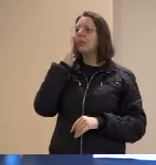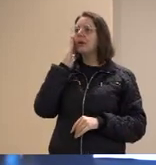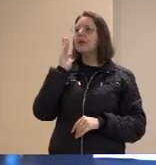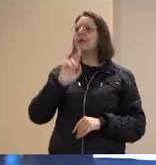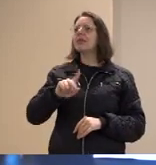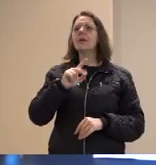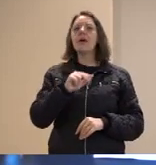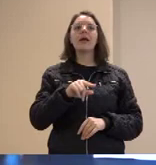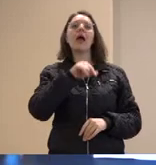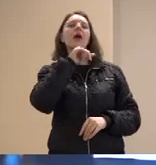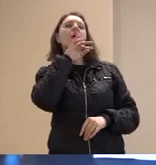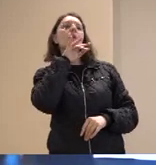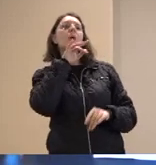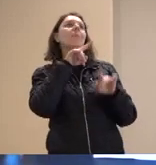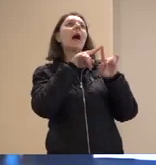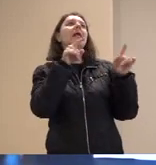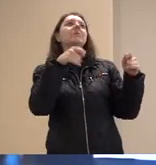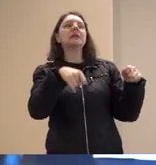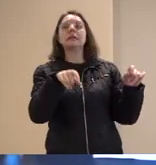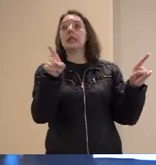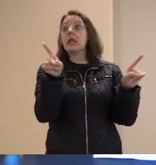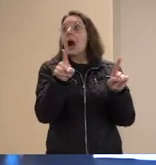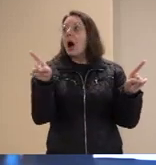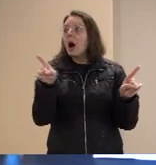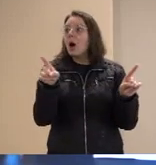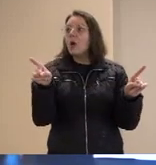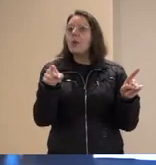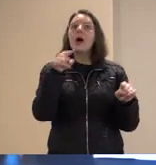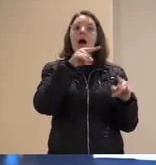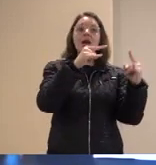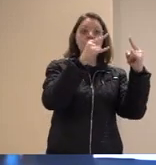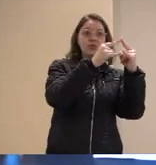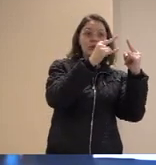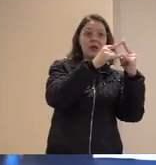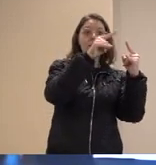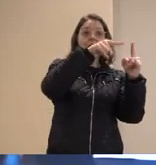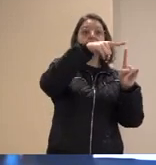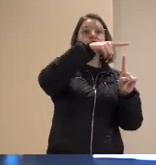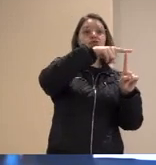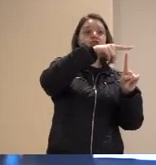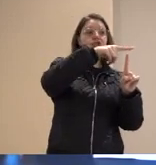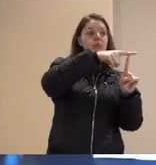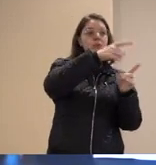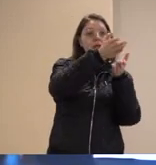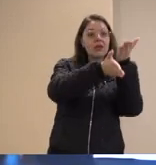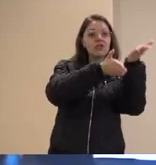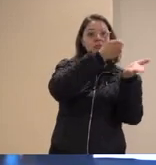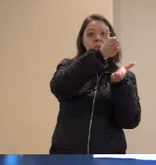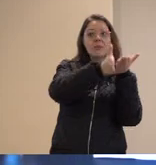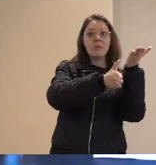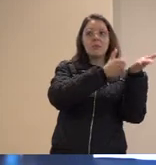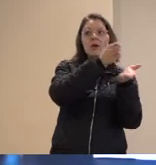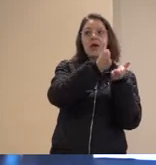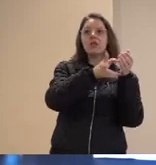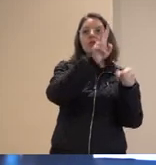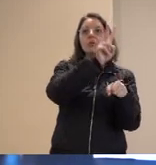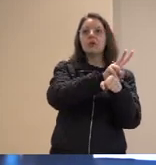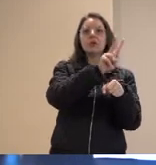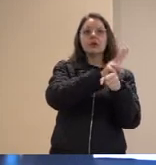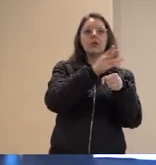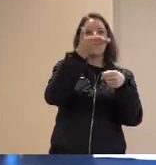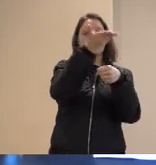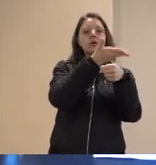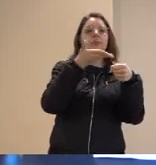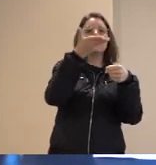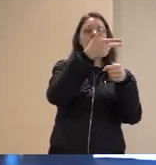mal necessário, de forma alguma. É um serviço de proteção de alta complexidade previsto na